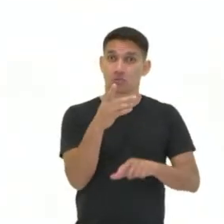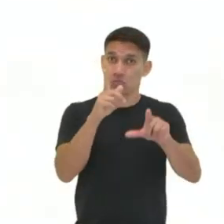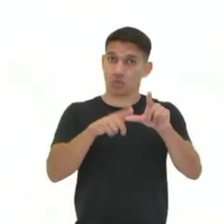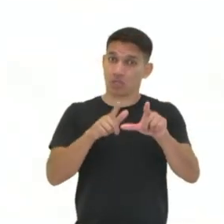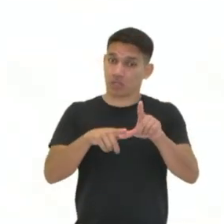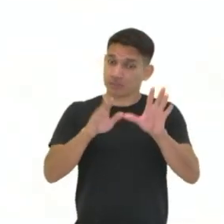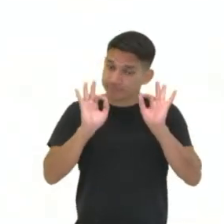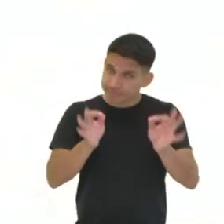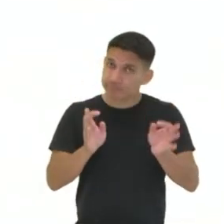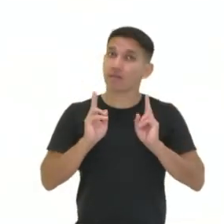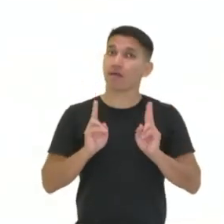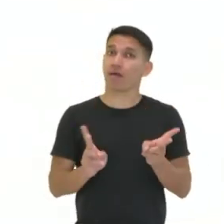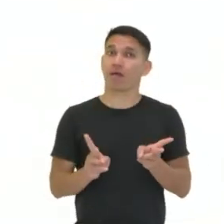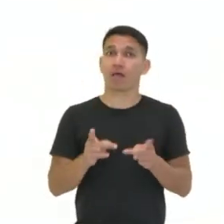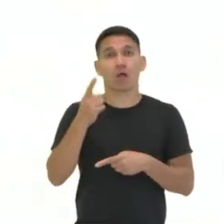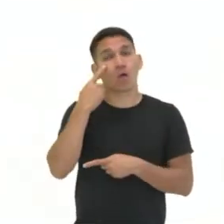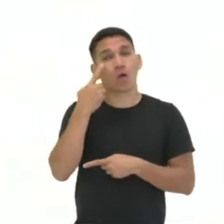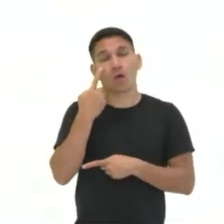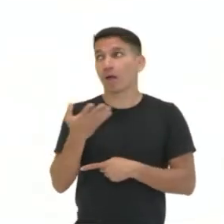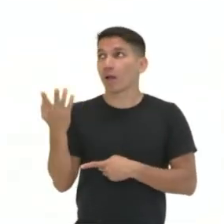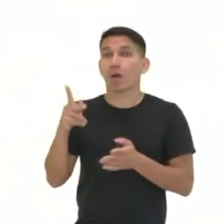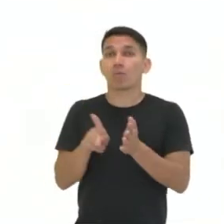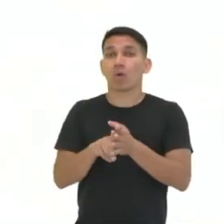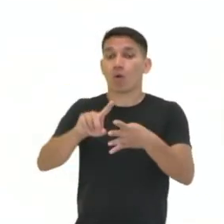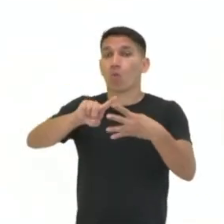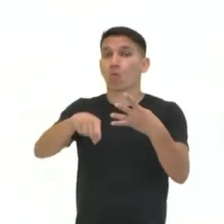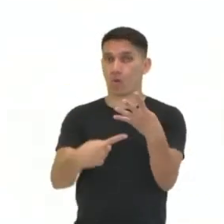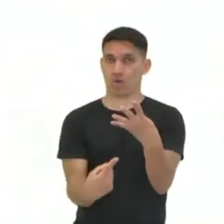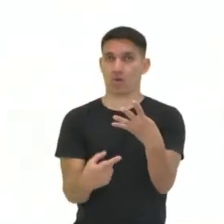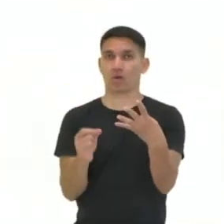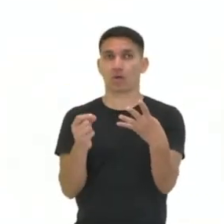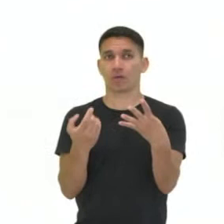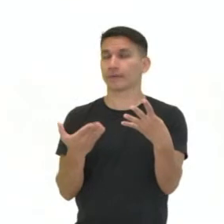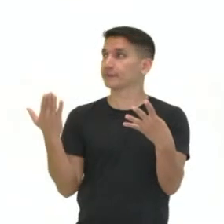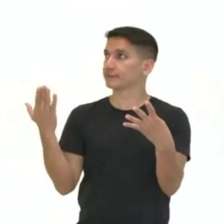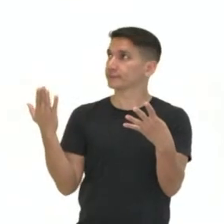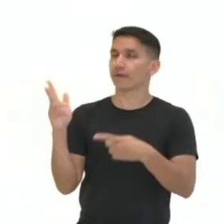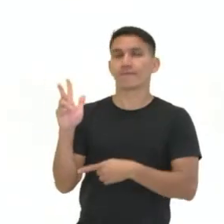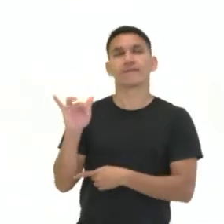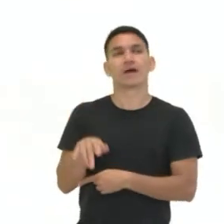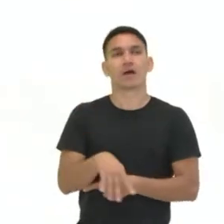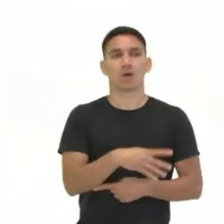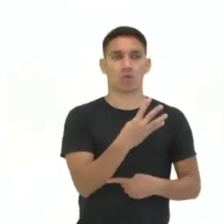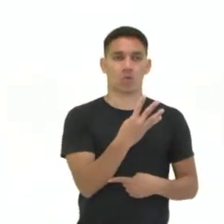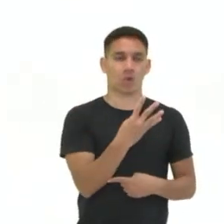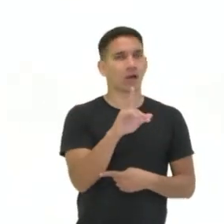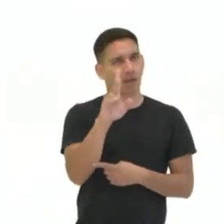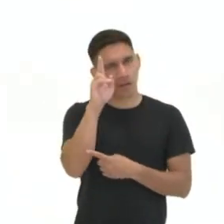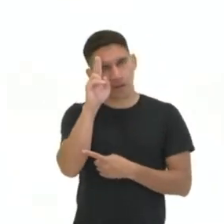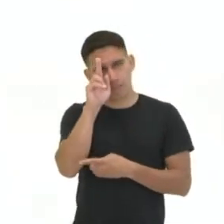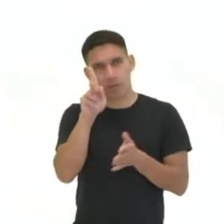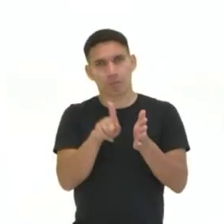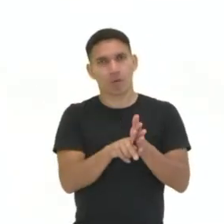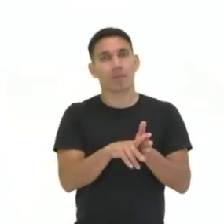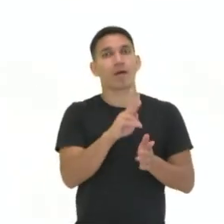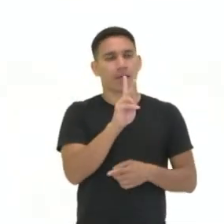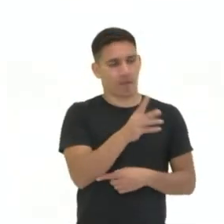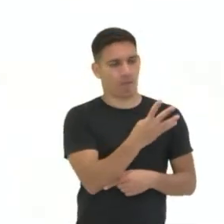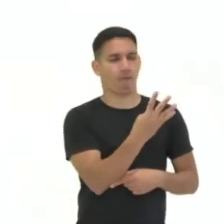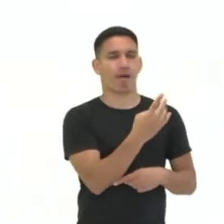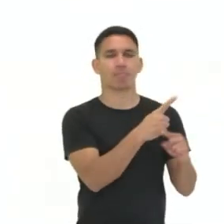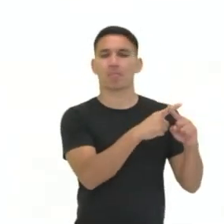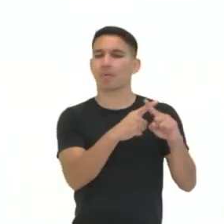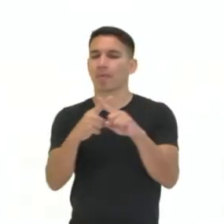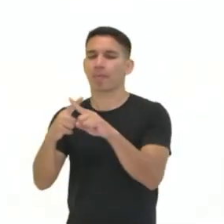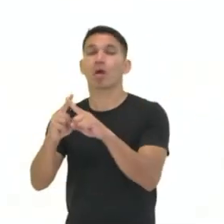Ou seja, a permutação de 4. Então, eu vou permutar 4, lembra que o meu 4 é o fatorial, e